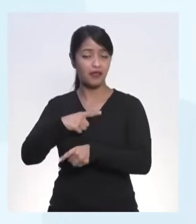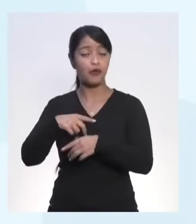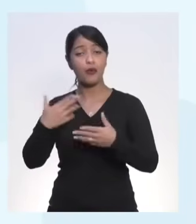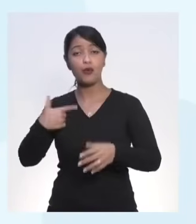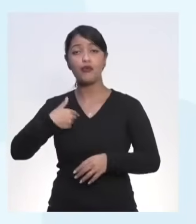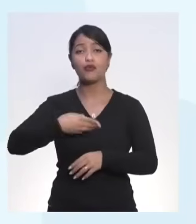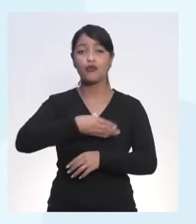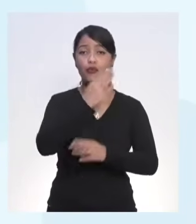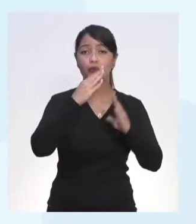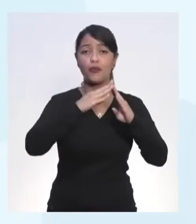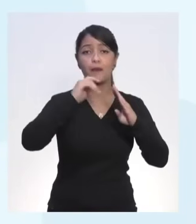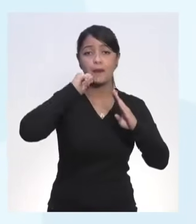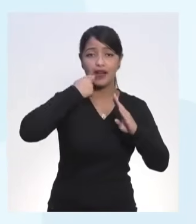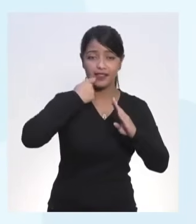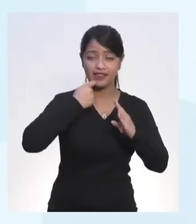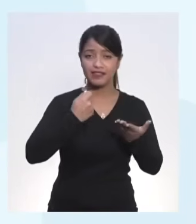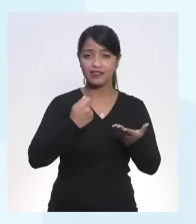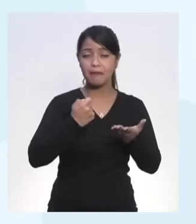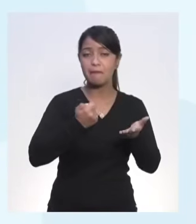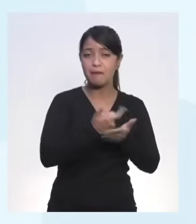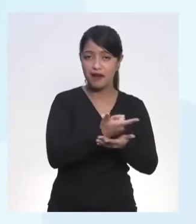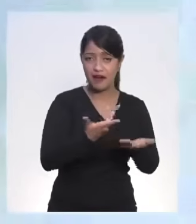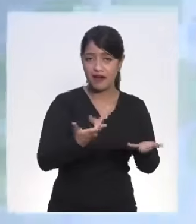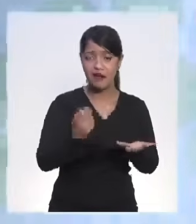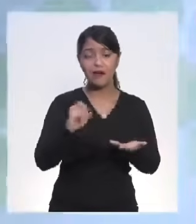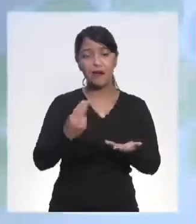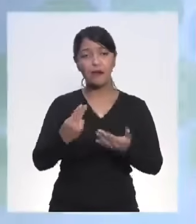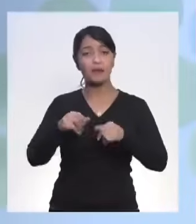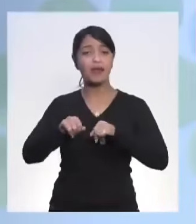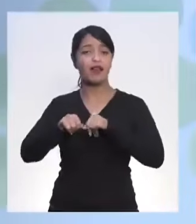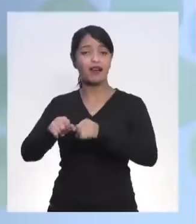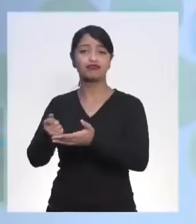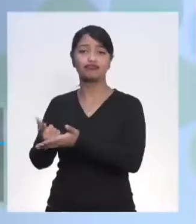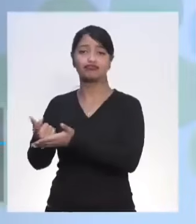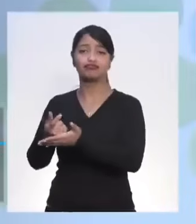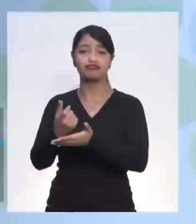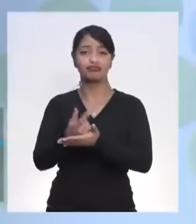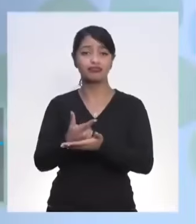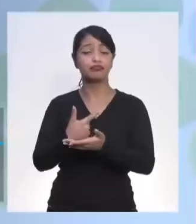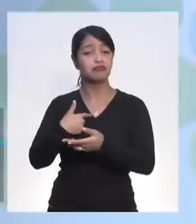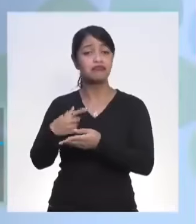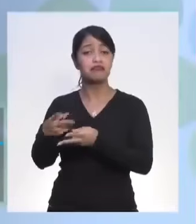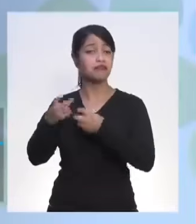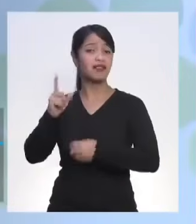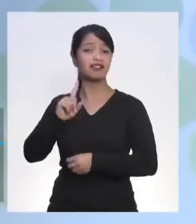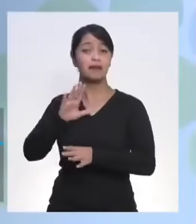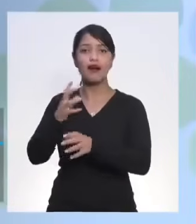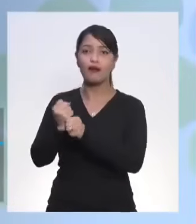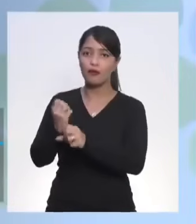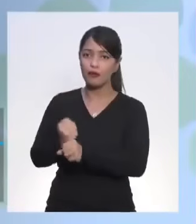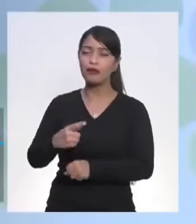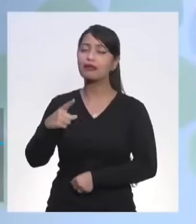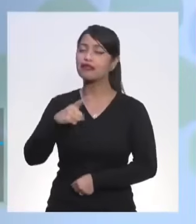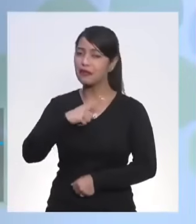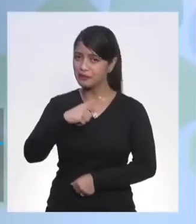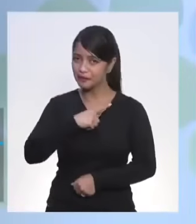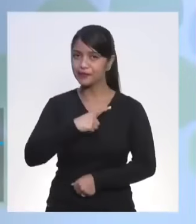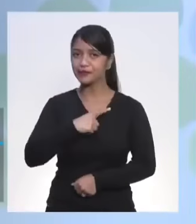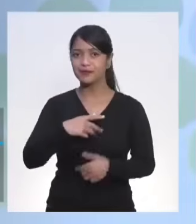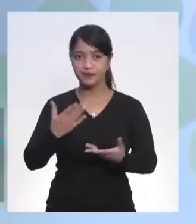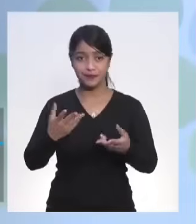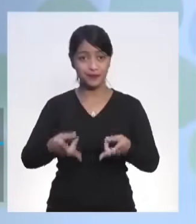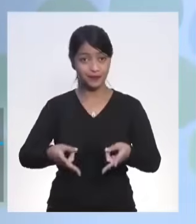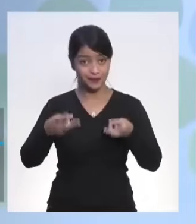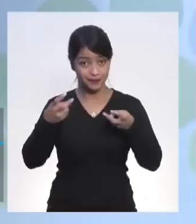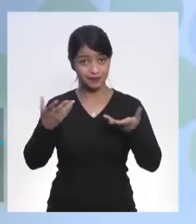padaria, comprar um pão ou fazer compras no mercado. Então os números aí fazem parte, a questão de quantificar, né?